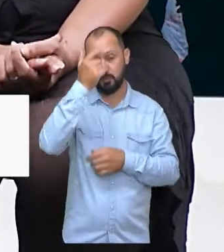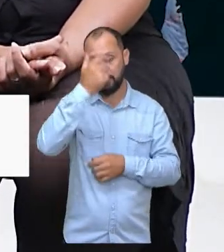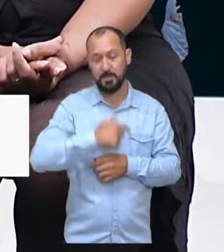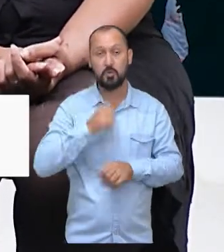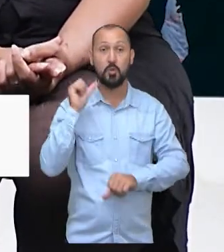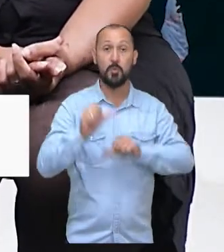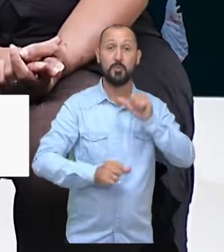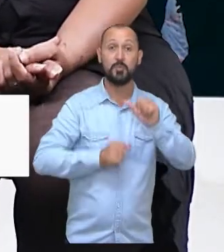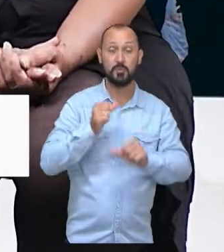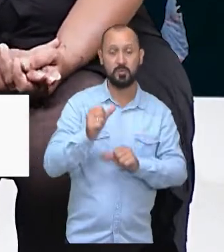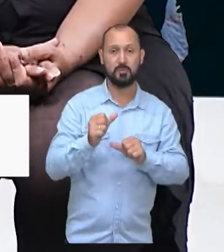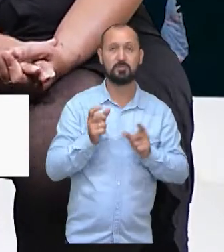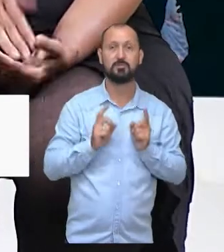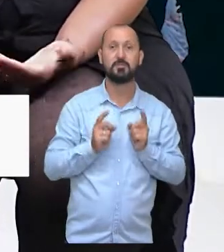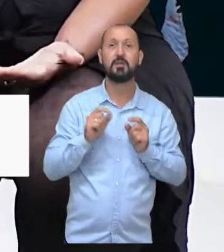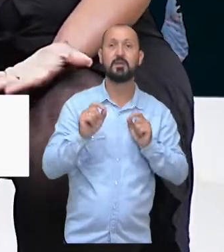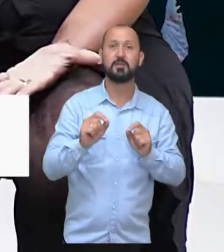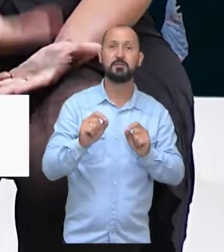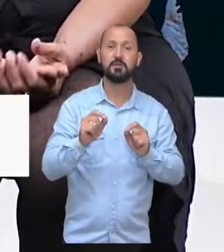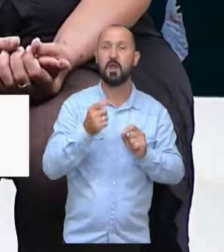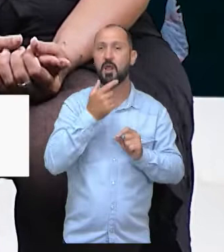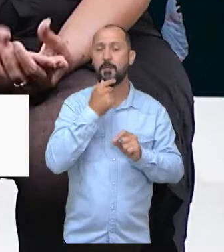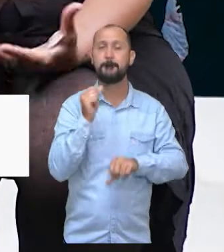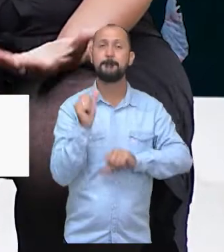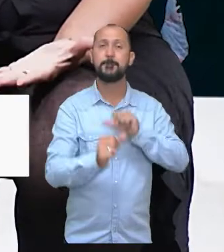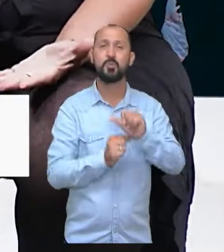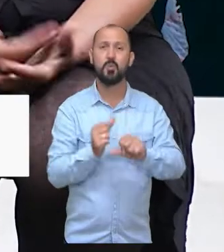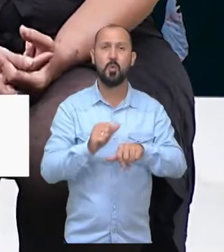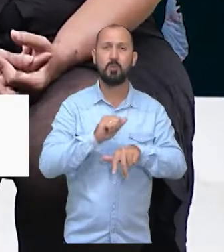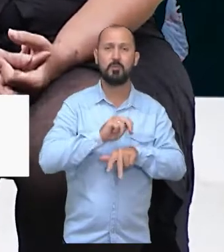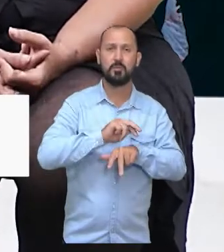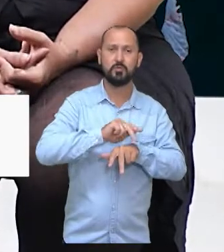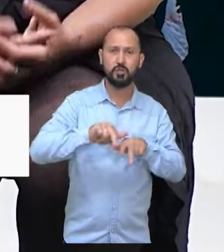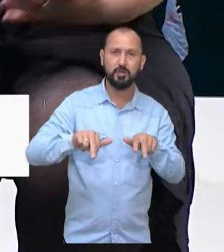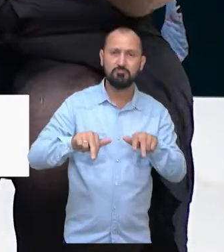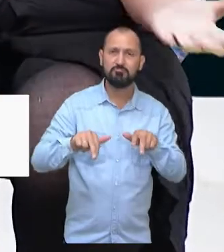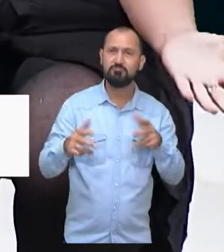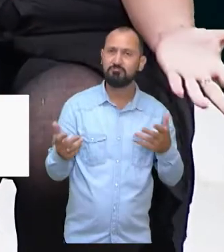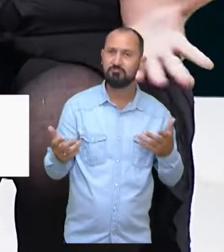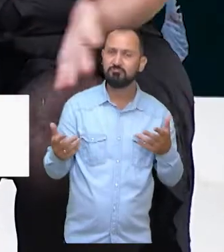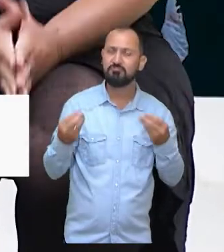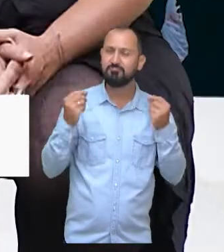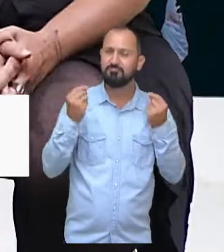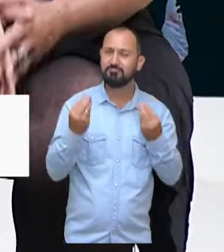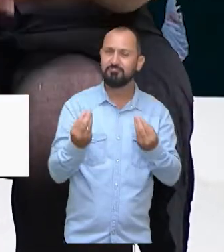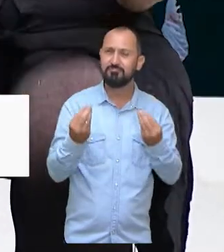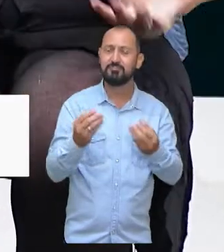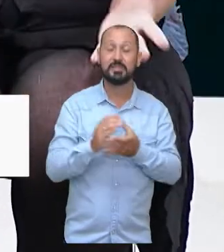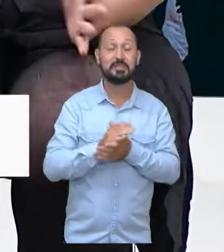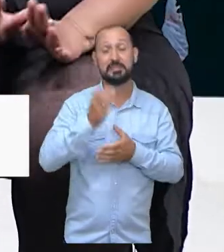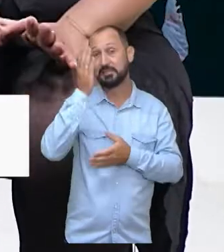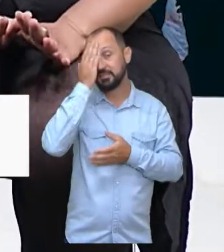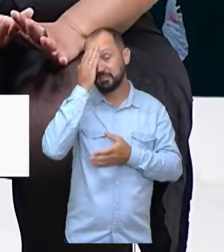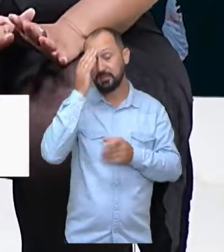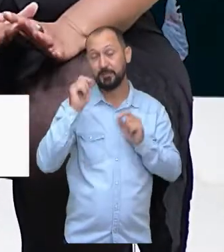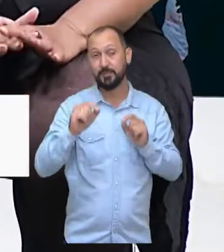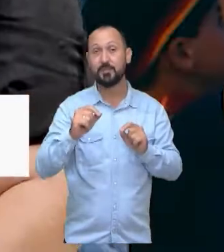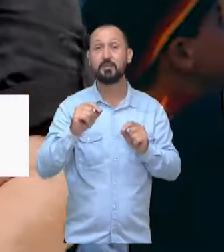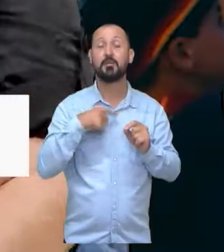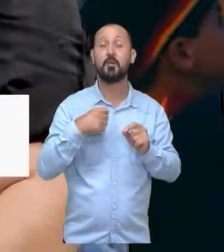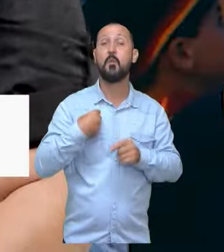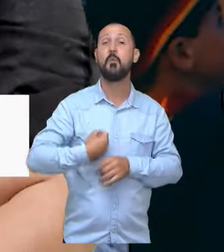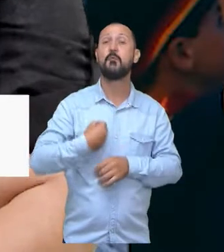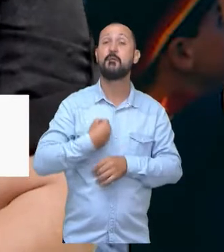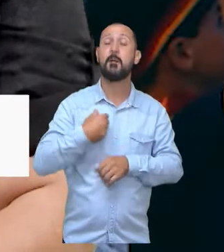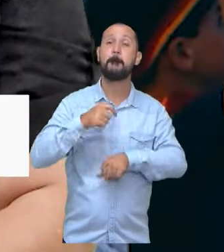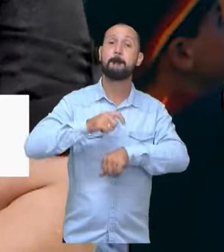tratar de uma pessoa trans, por exemplo, é o fato dela ser trans que não condiz? por exemplo, e a gente sempre sabe, né,